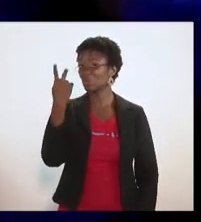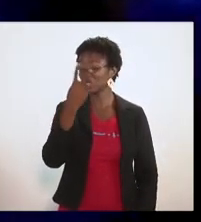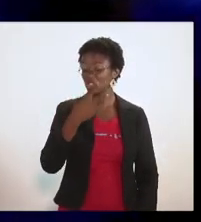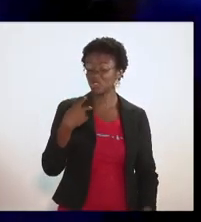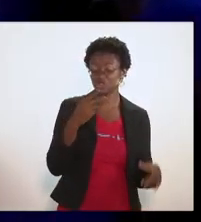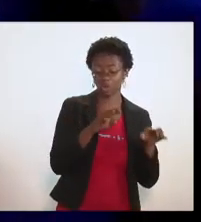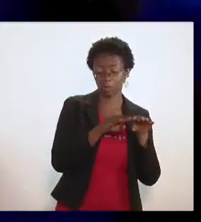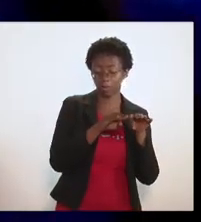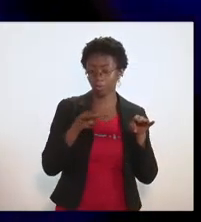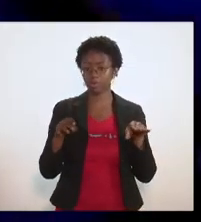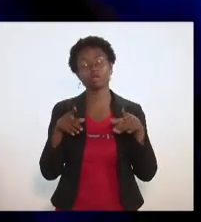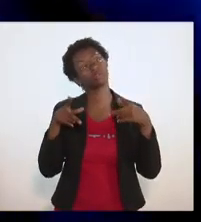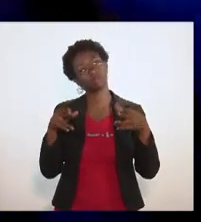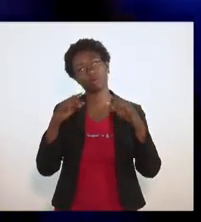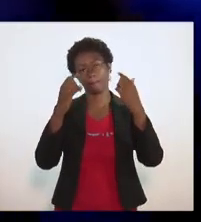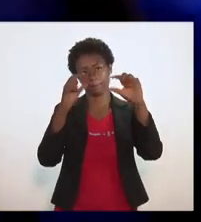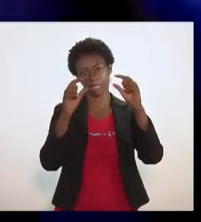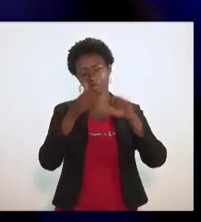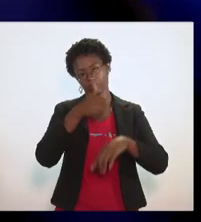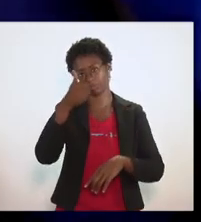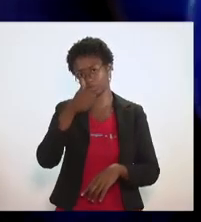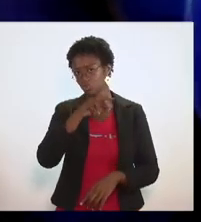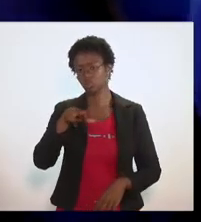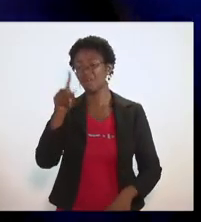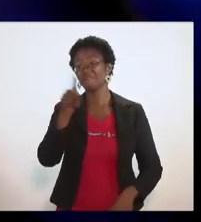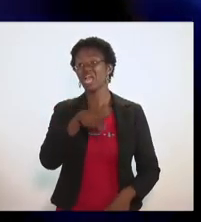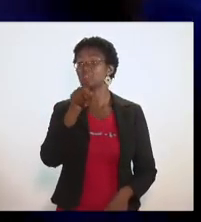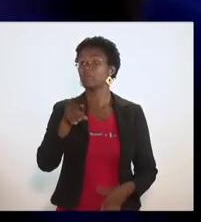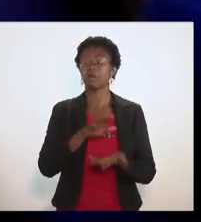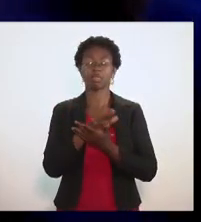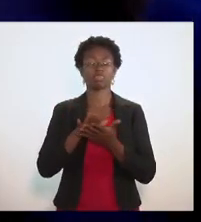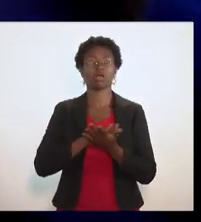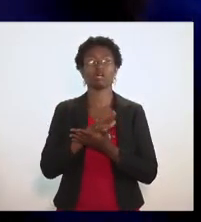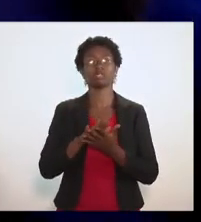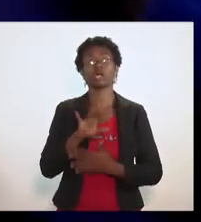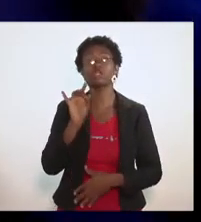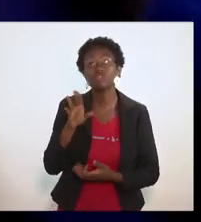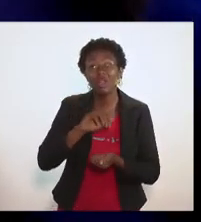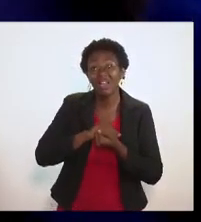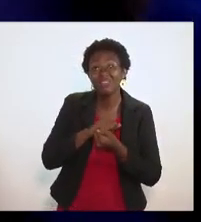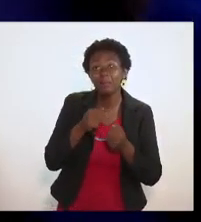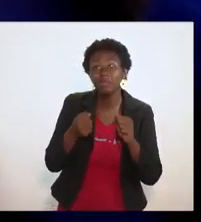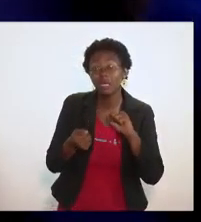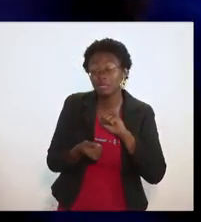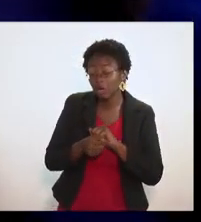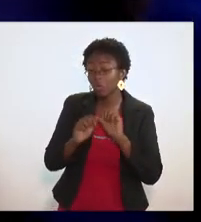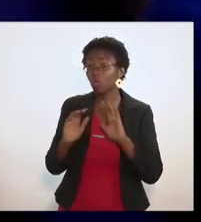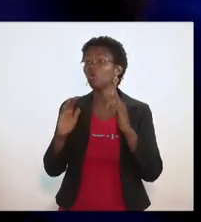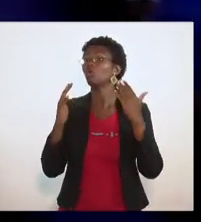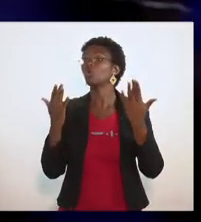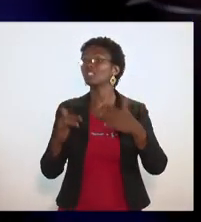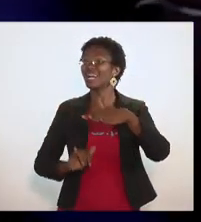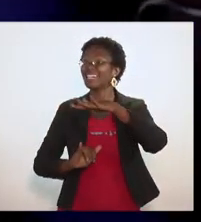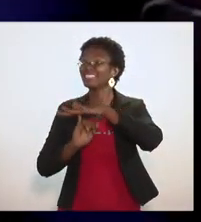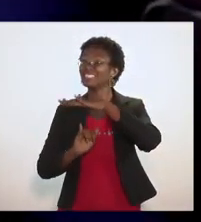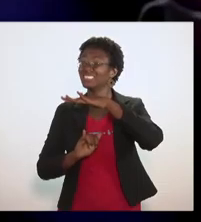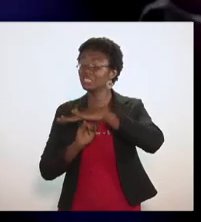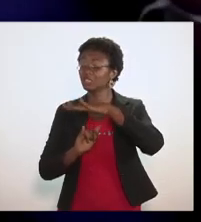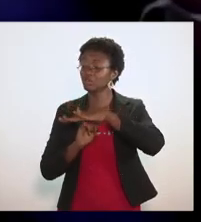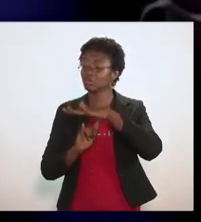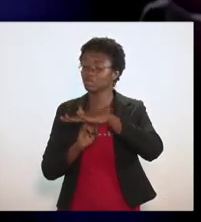eu suscitei da emenda, a gente não está vedando nem colocando custo para a instituição religiosa. Na verdade, é para quem